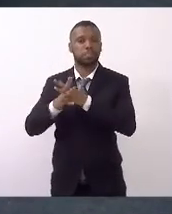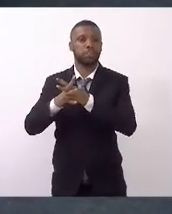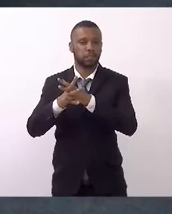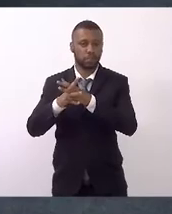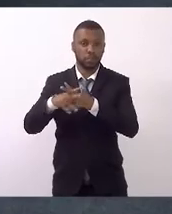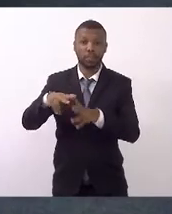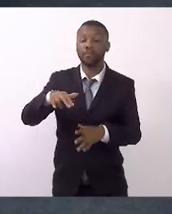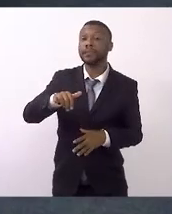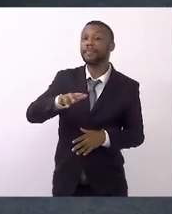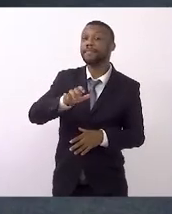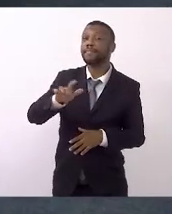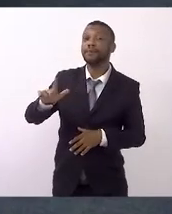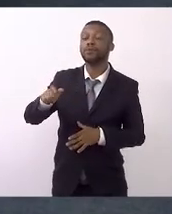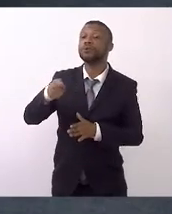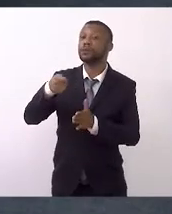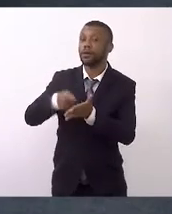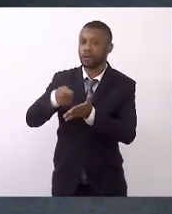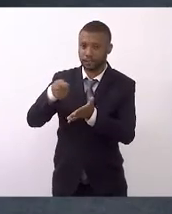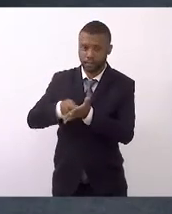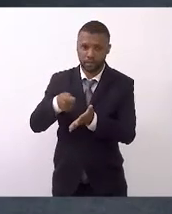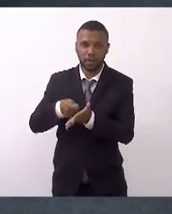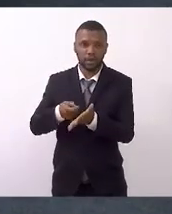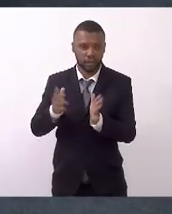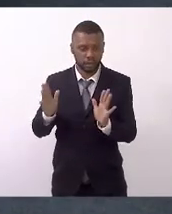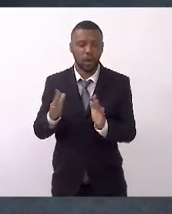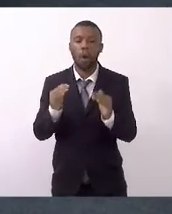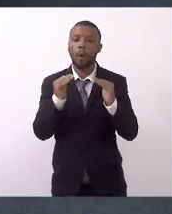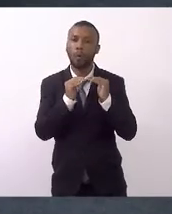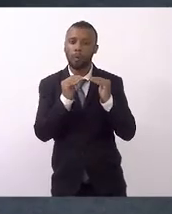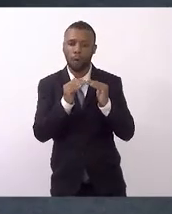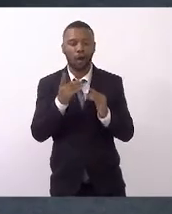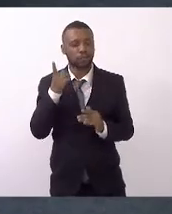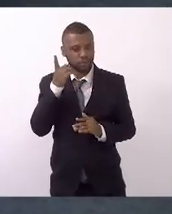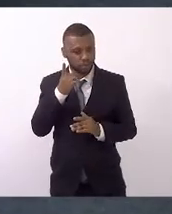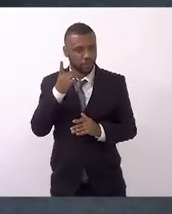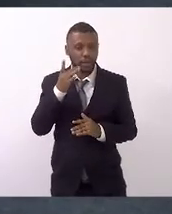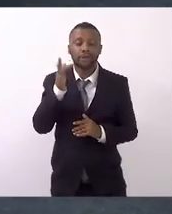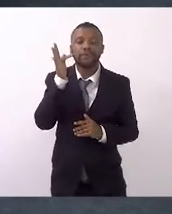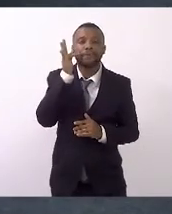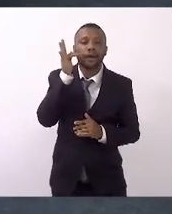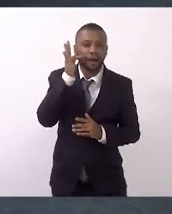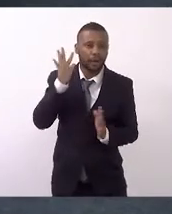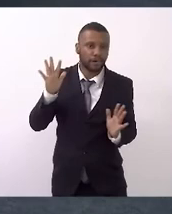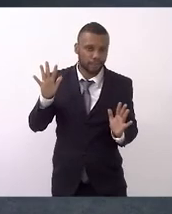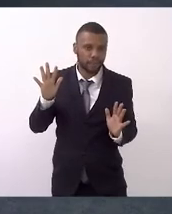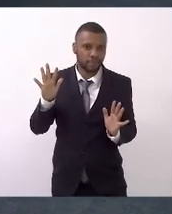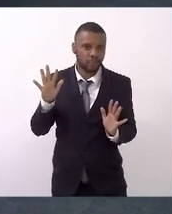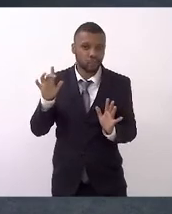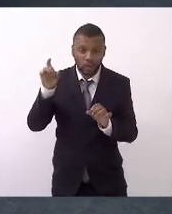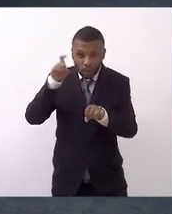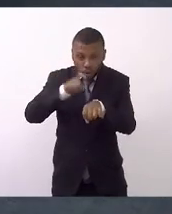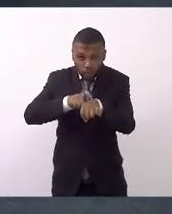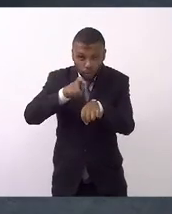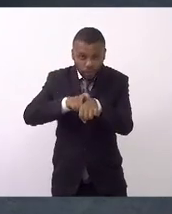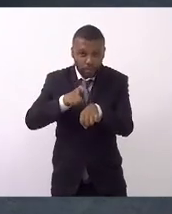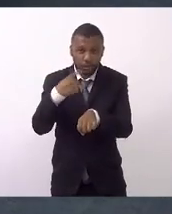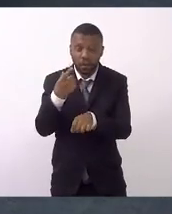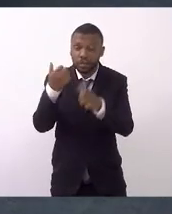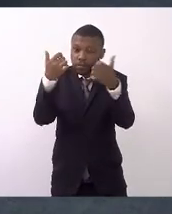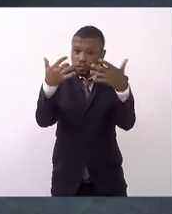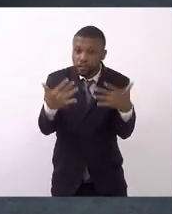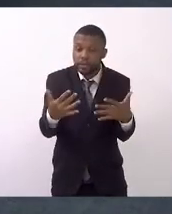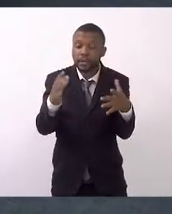de exigência. Eu concordo com o deputado Flávio Serafini, quando a gente estabelece que